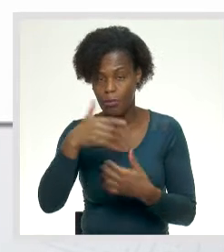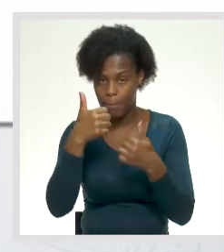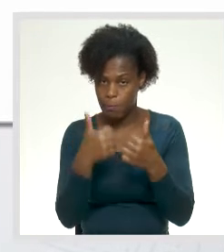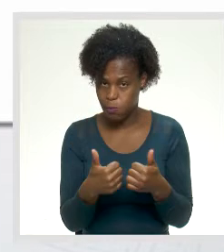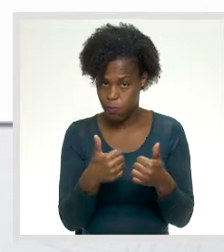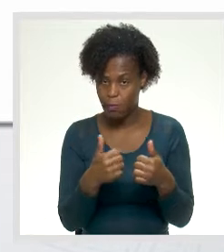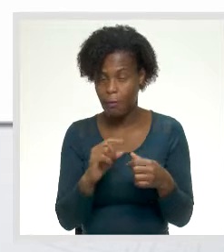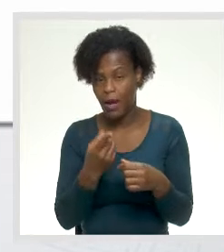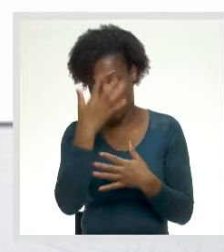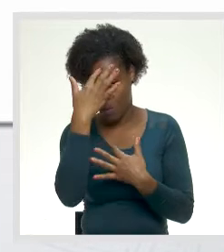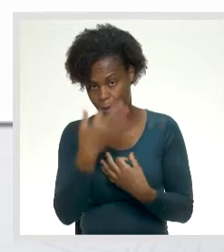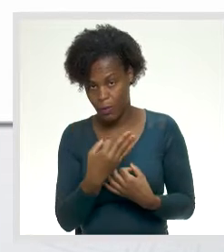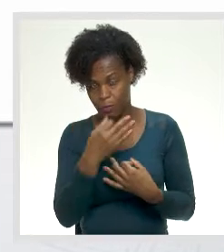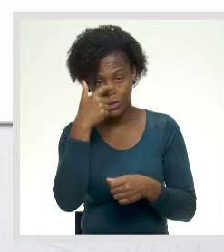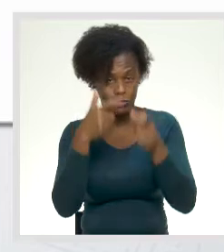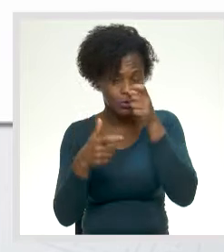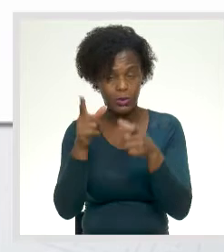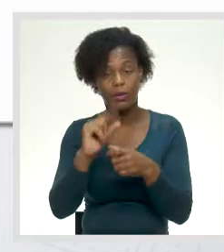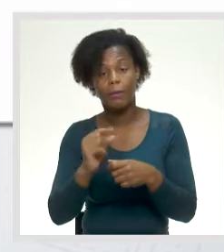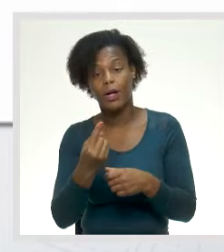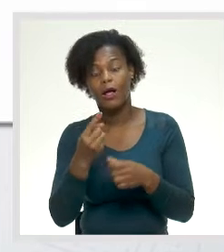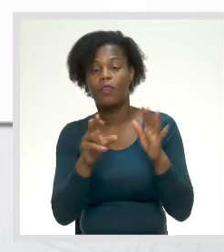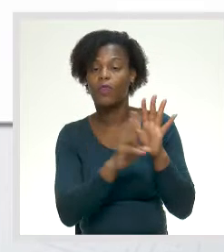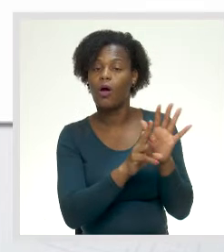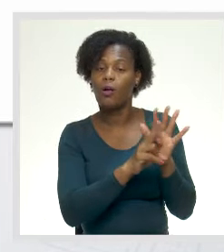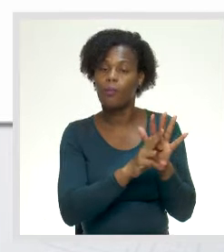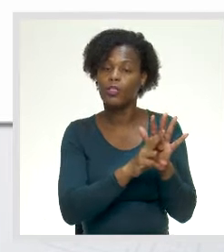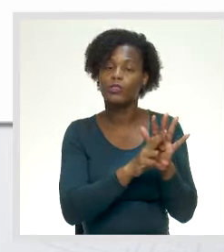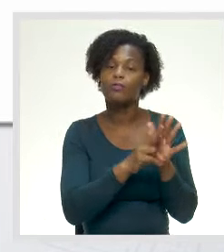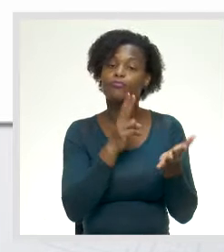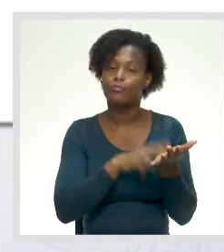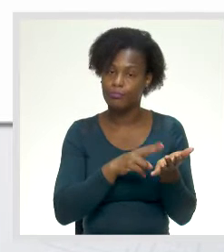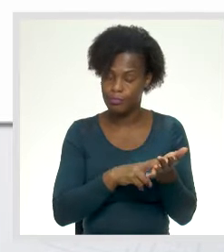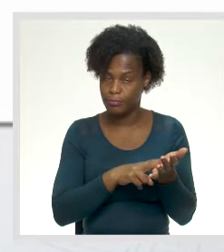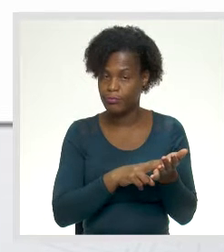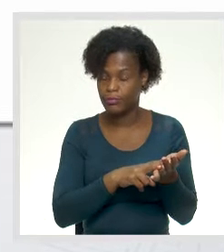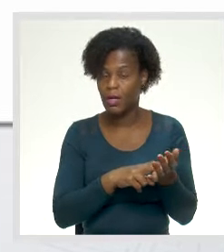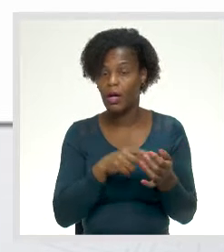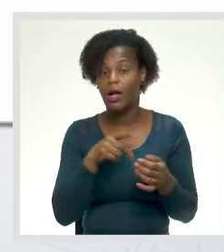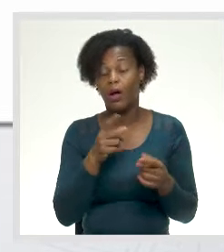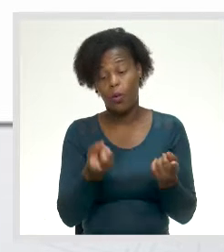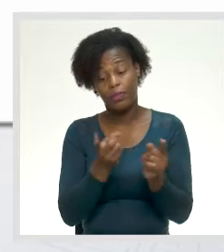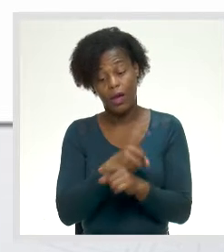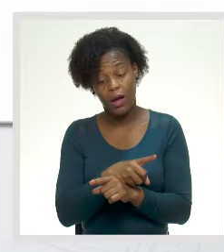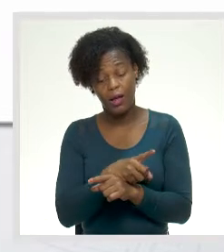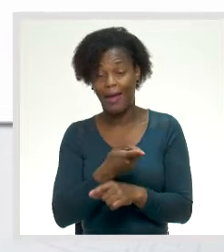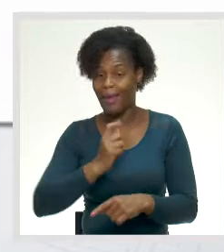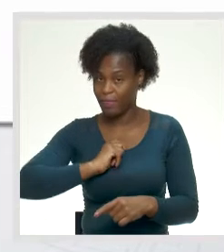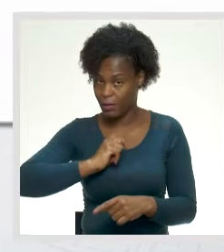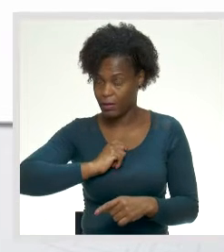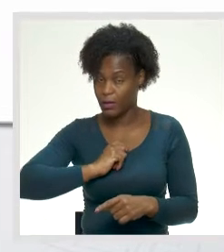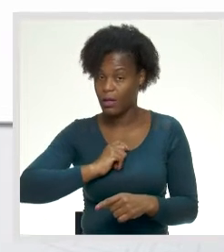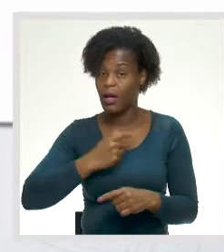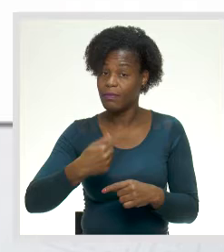correta, para os comportamentos humanos e para as normas concretas. Portanto, contrariamente à